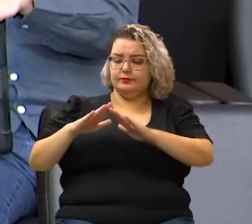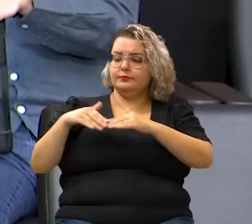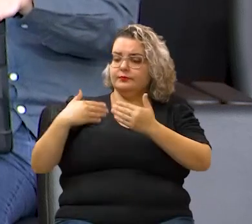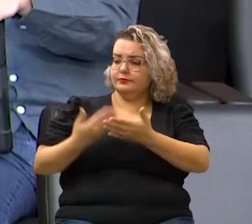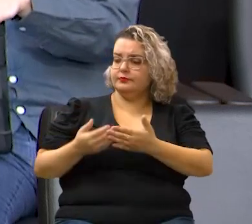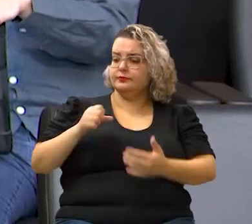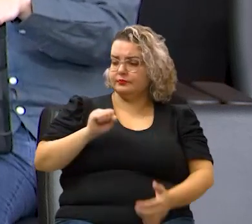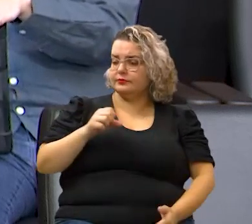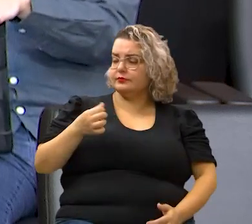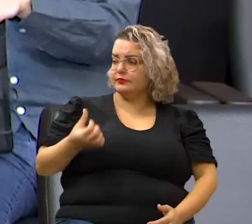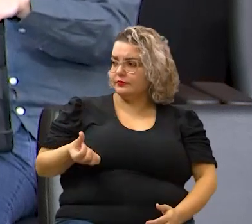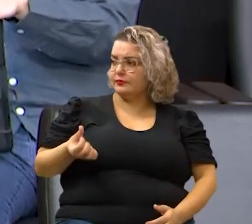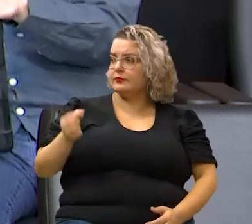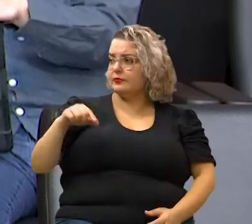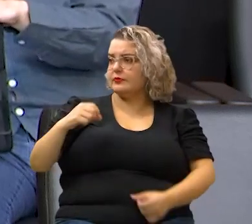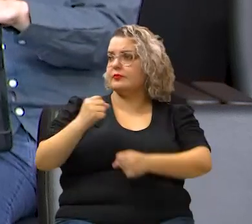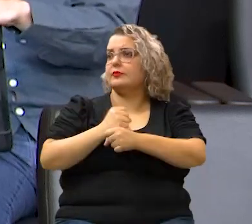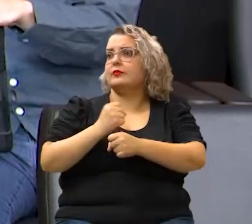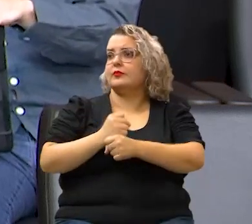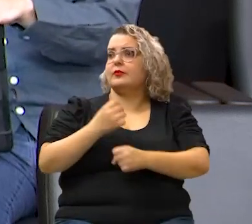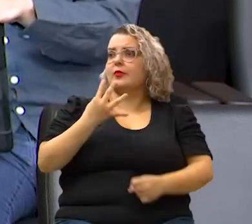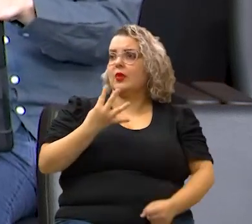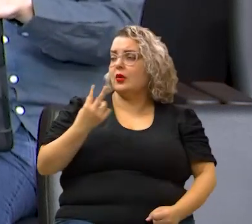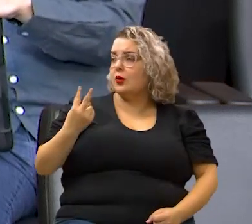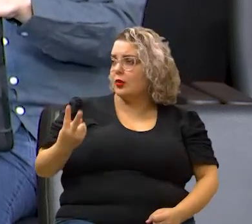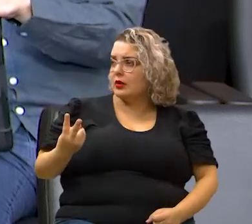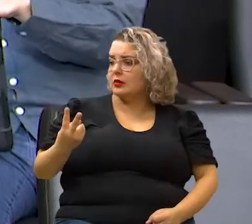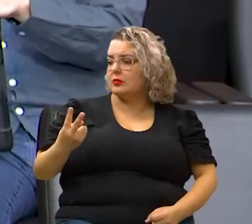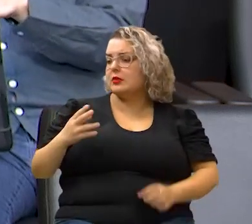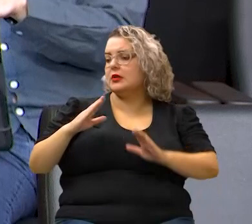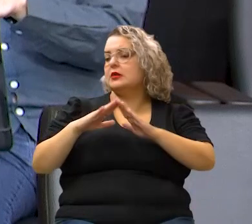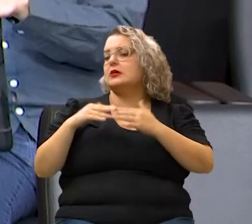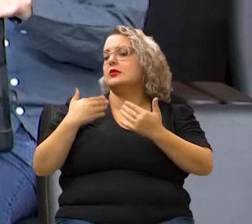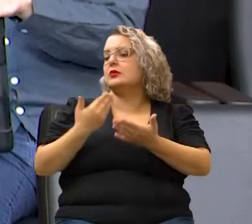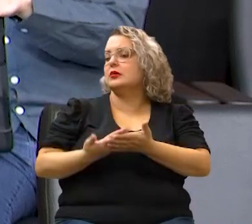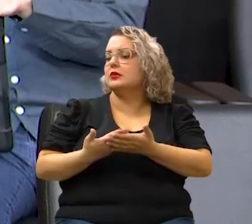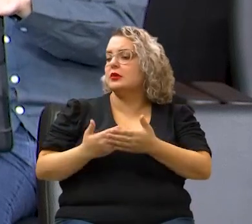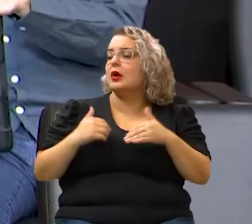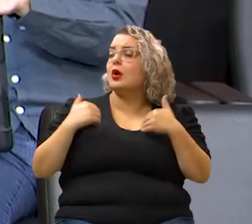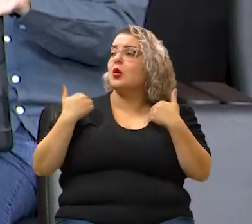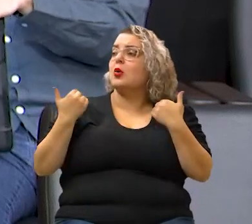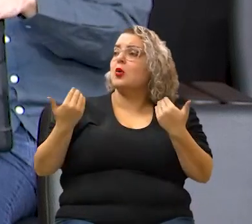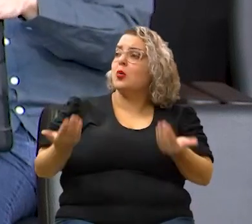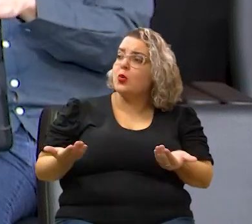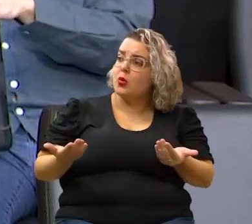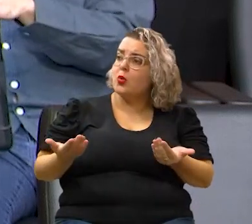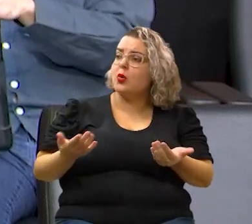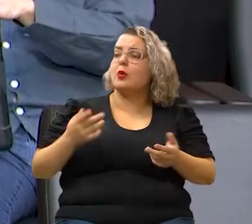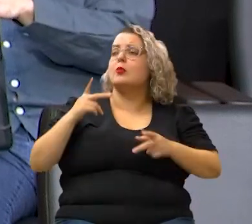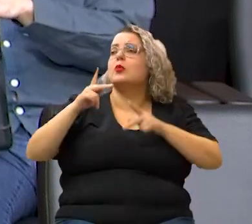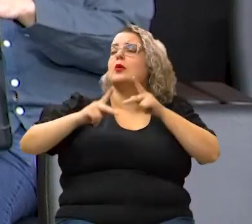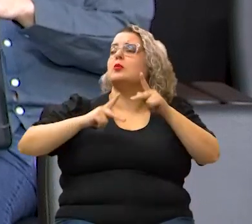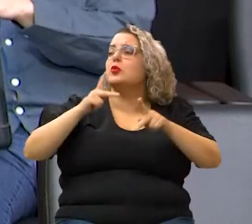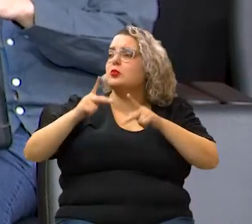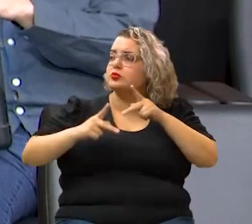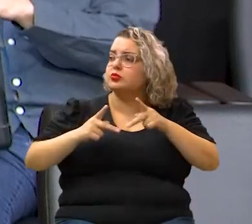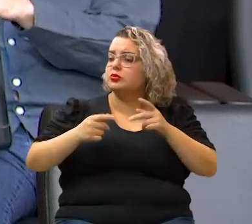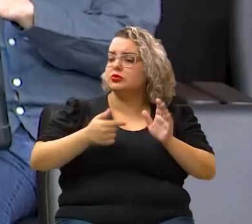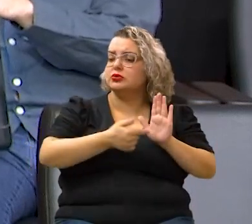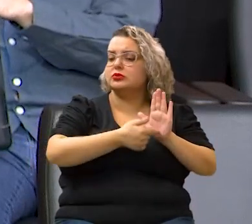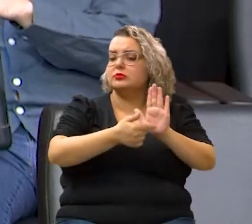a questão dos requerimentos, foram 86 neste ano, 42 requerimentos. De que maneira que